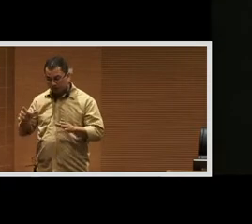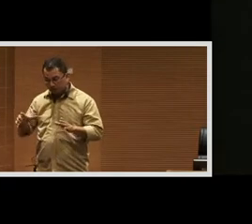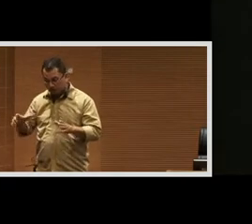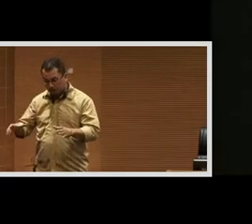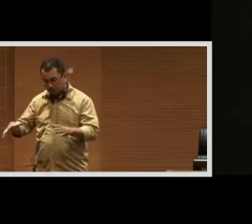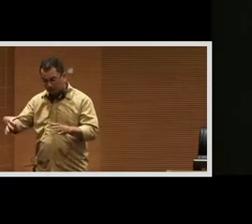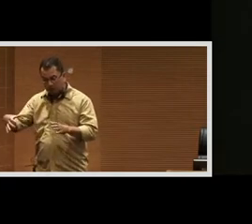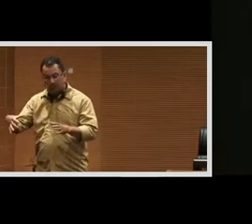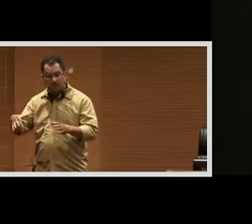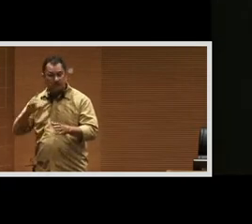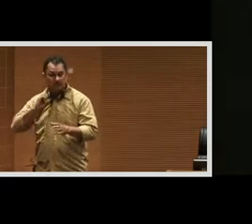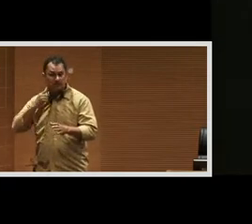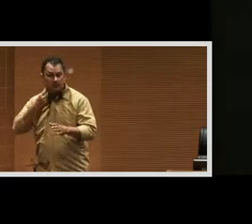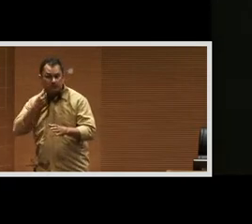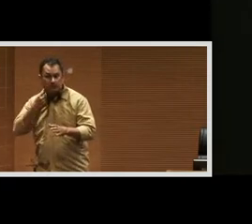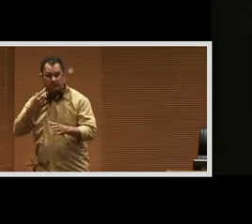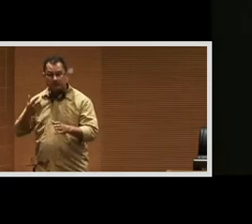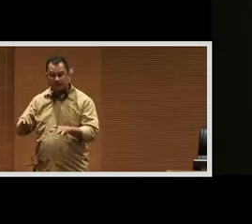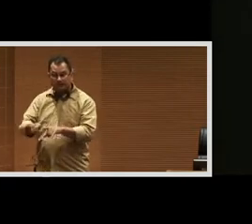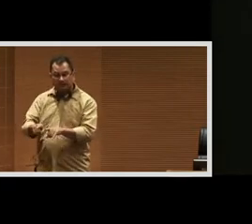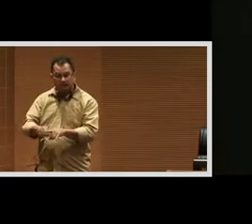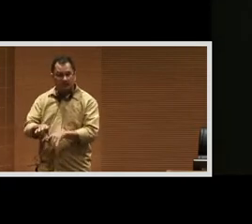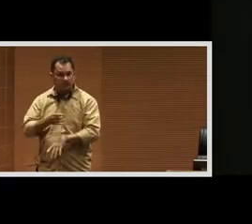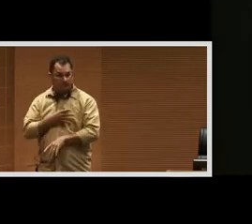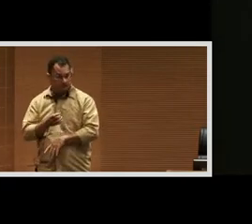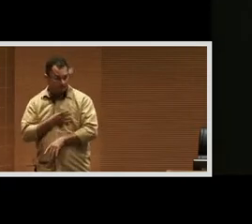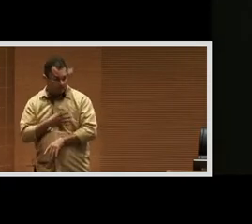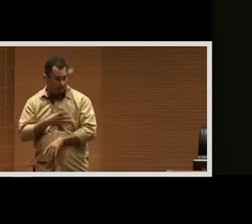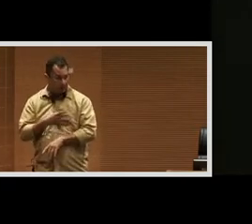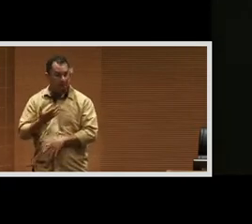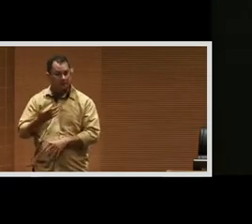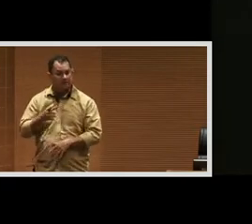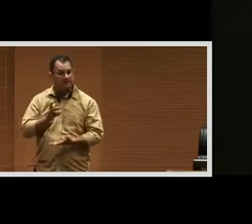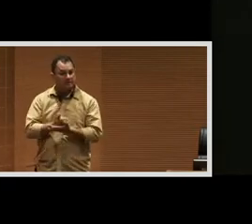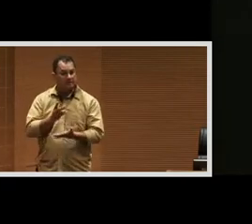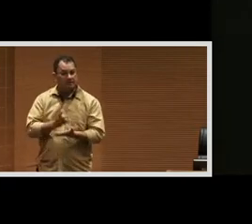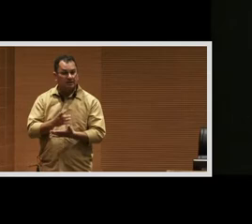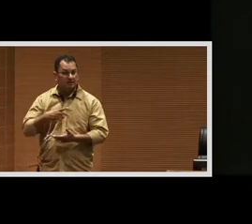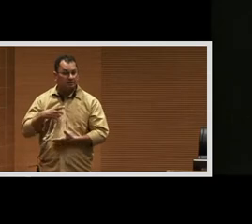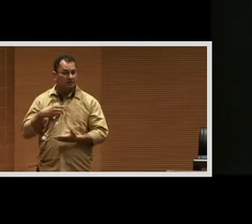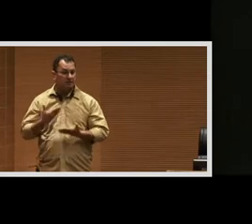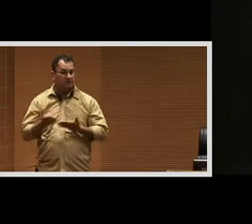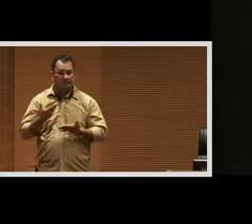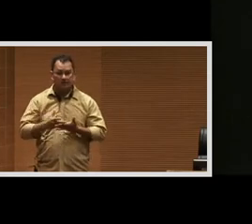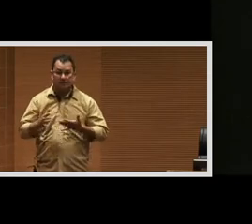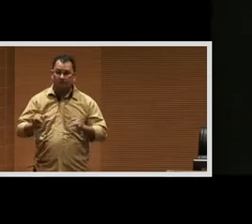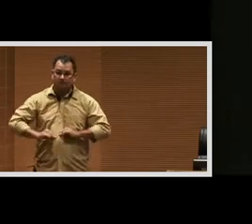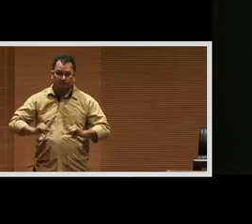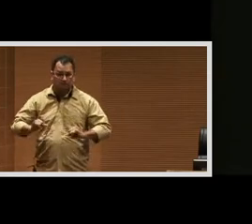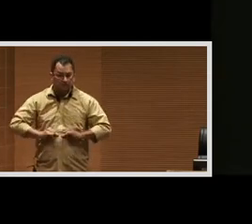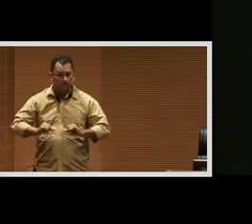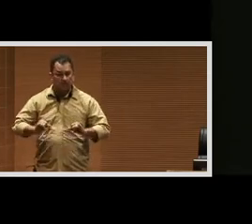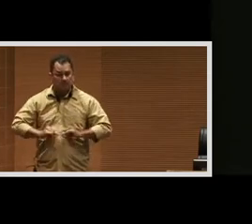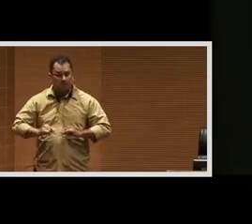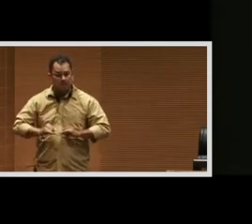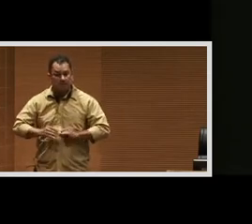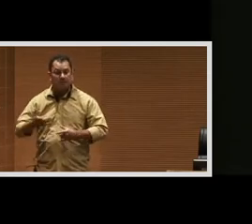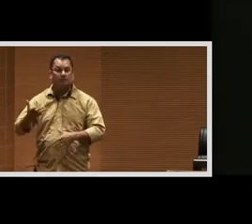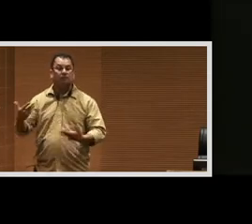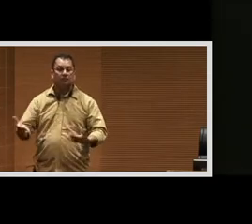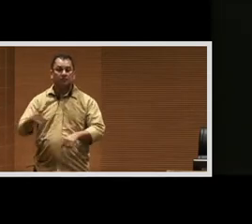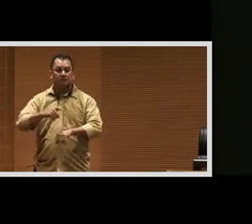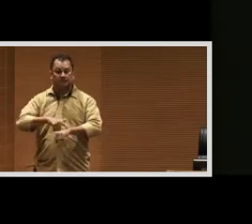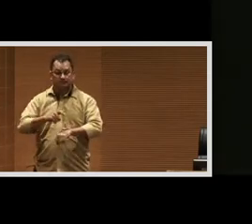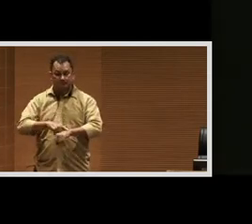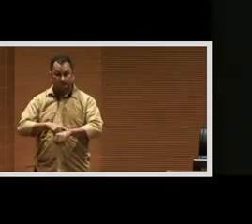do sofrimento do Miguel cada vez que ele tinha uma nova perda. E as perdas do Miguel eram quando